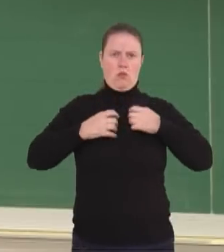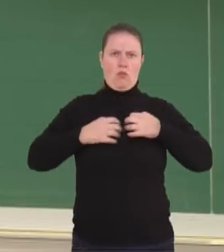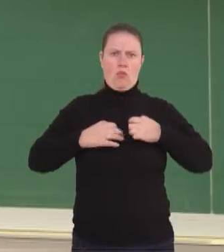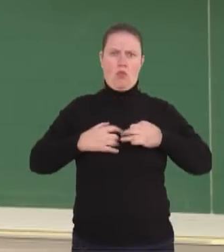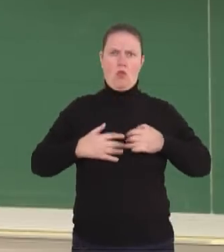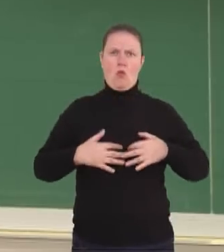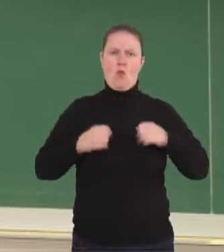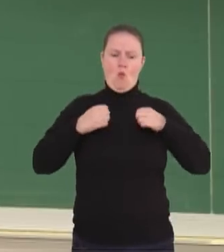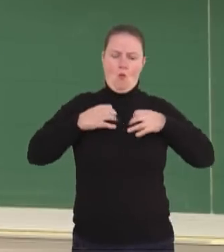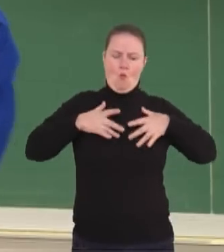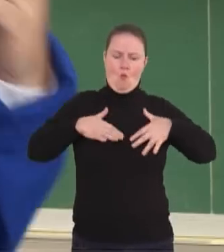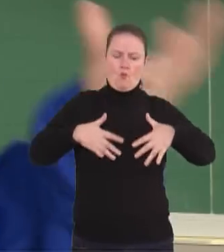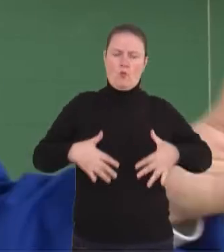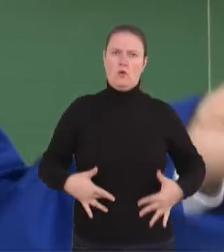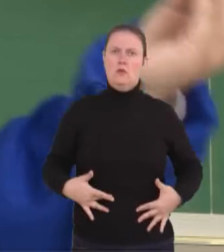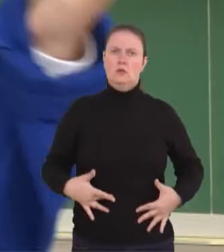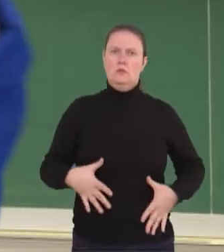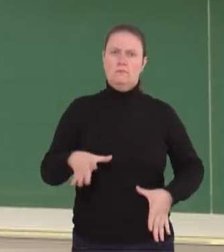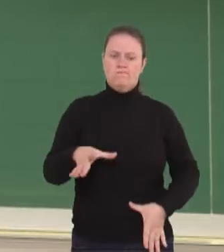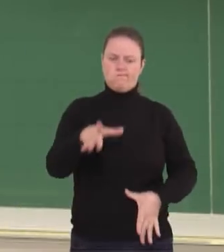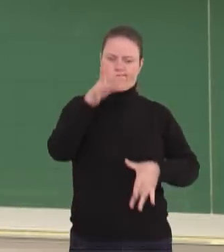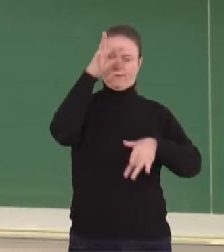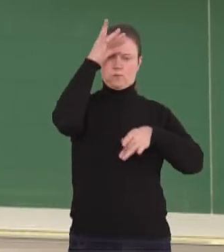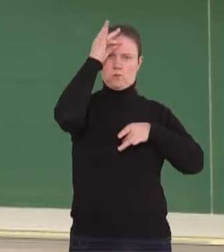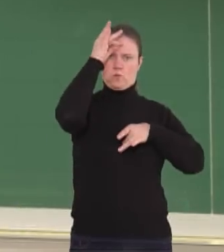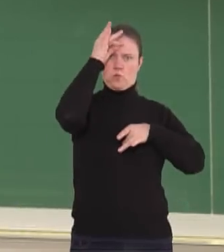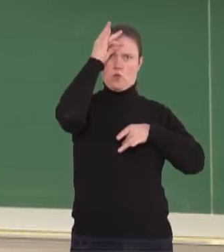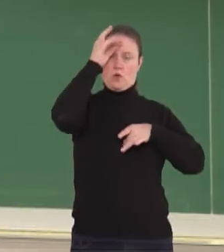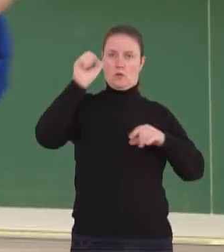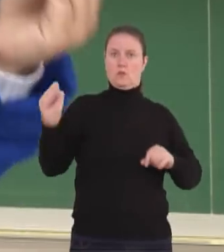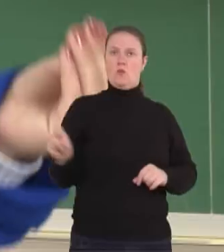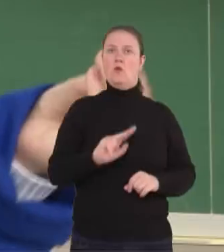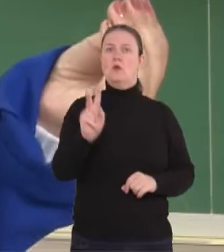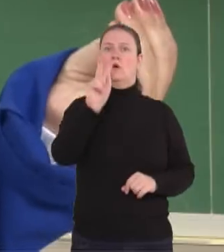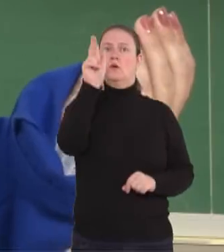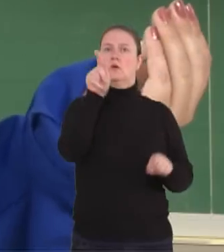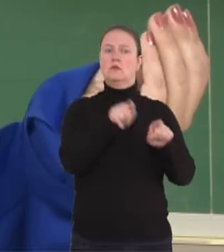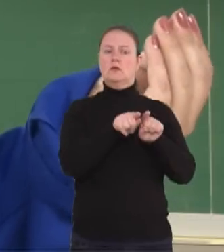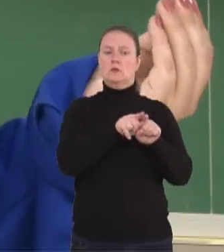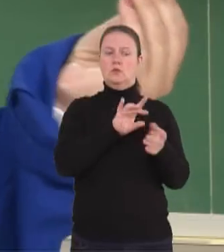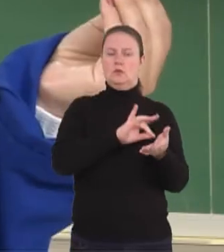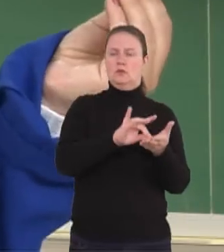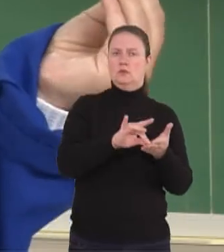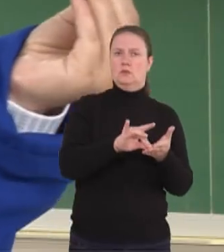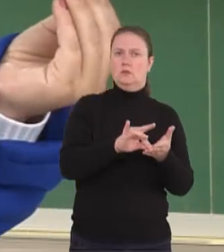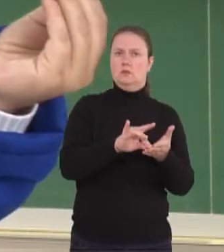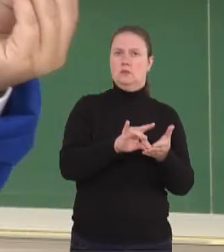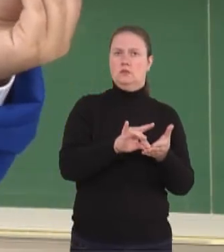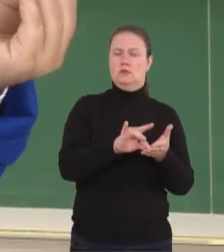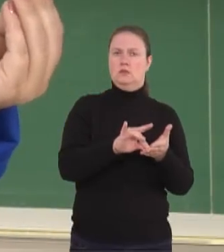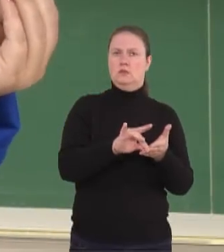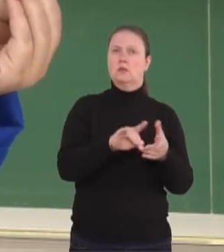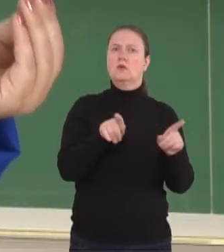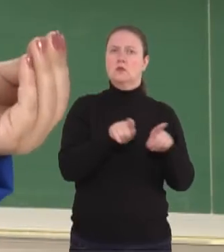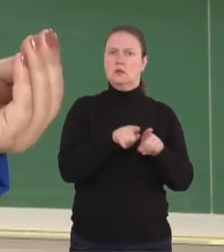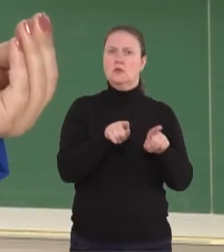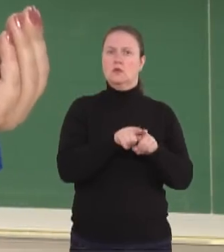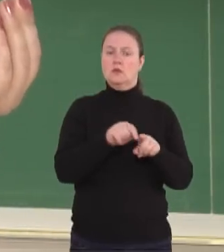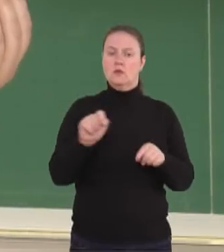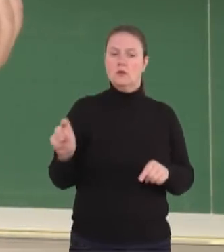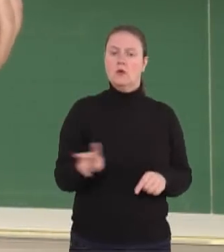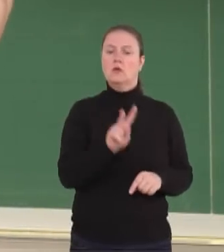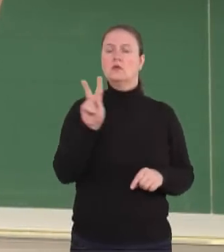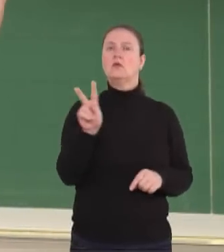comendo e se apropriando de alguns valores que esse inimigo tinha e que eles consideravam como